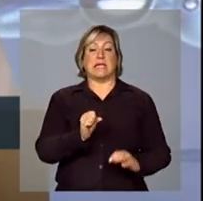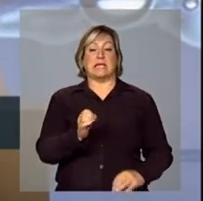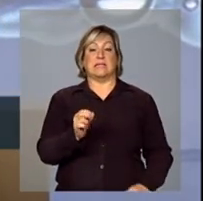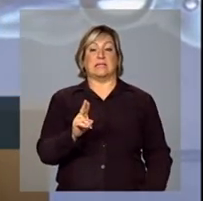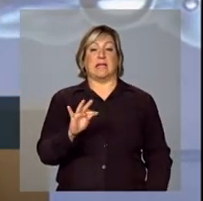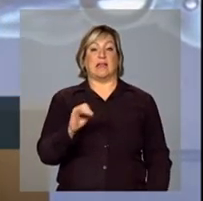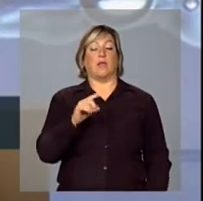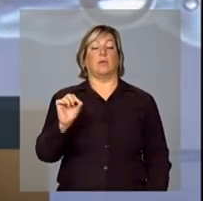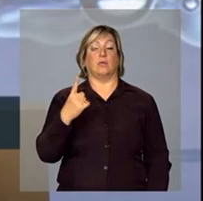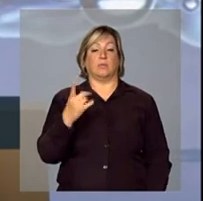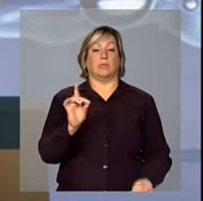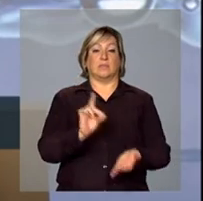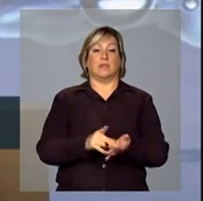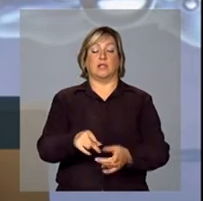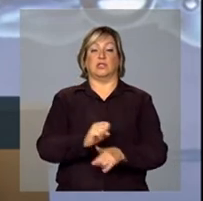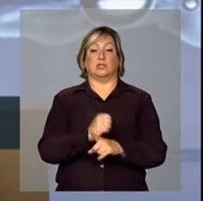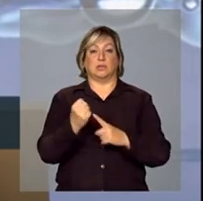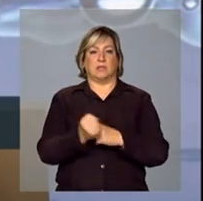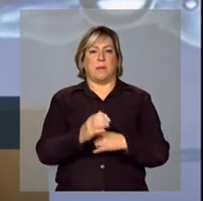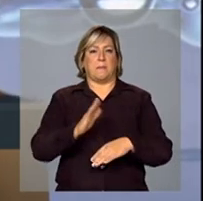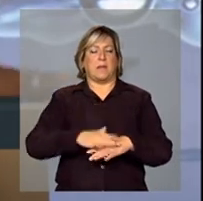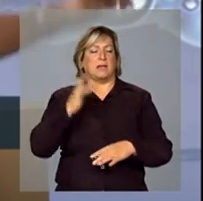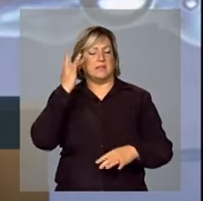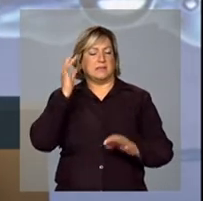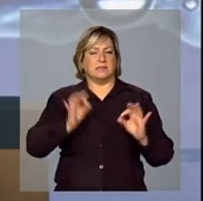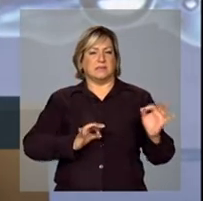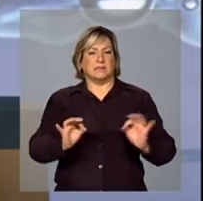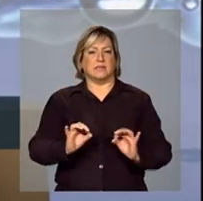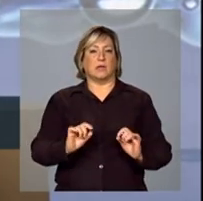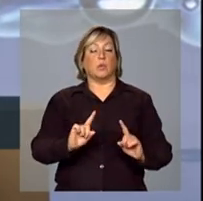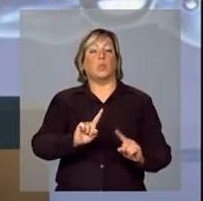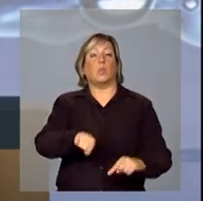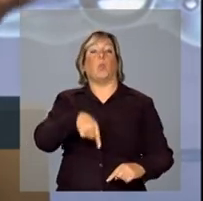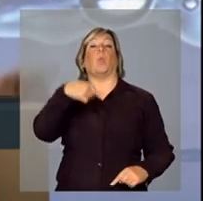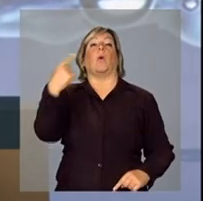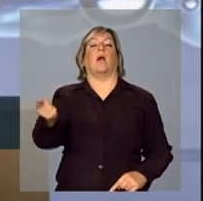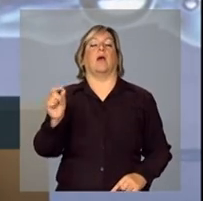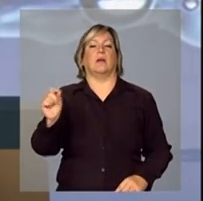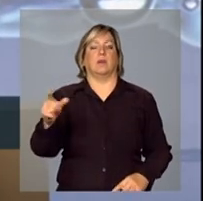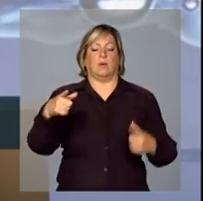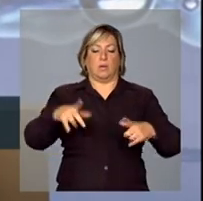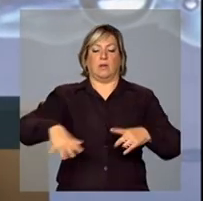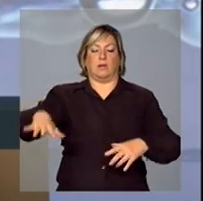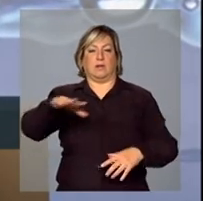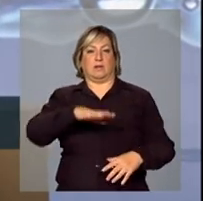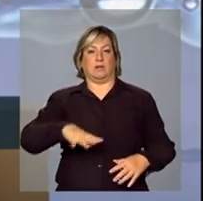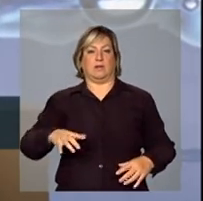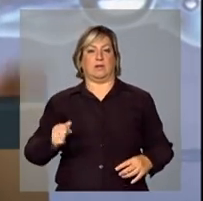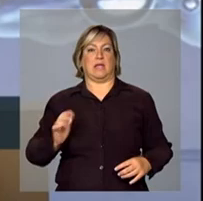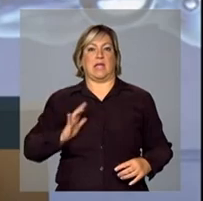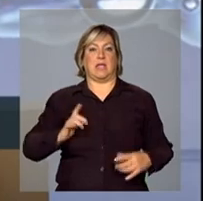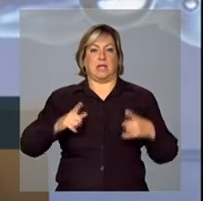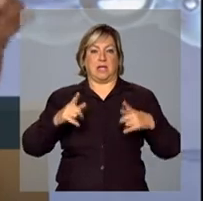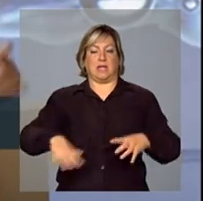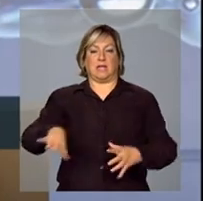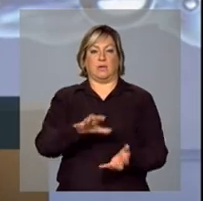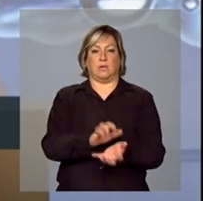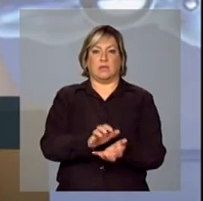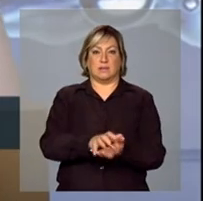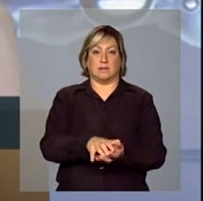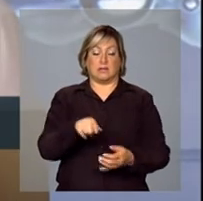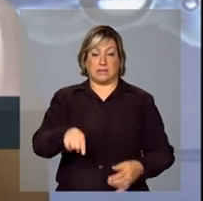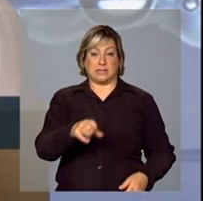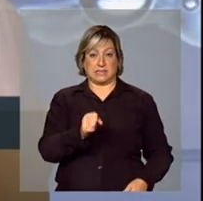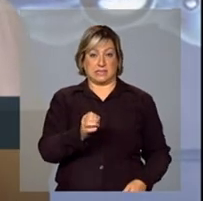realidade social mais equilibrada do que a área rica da região metropolitana do Recife. O sertanejo senta